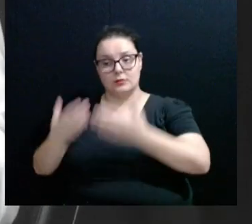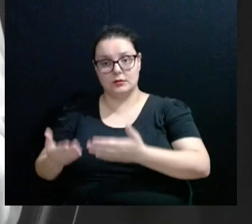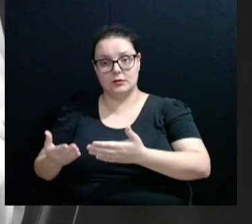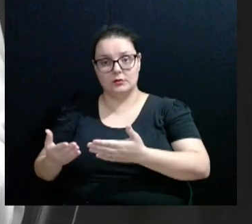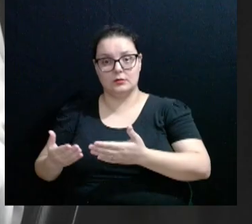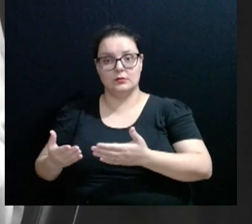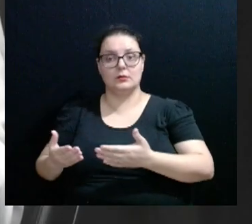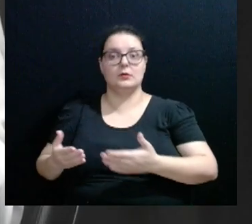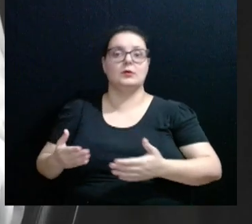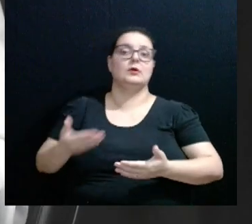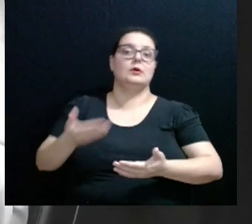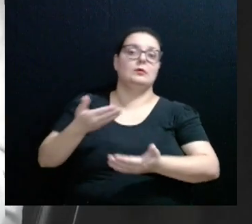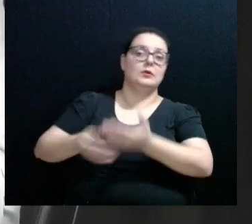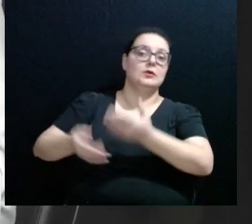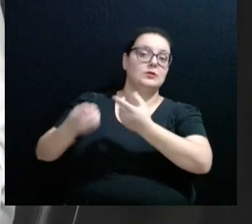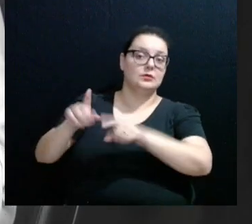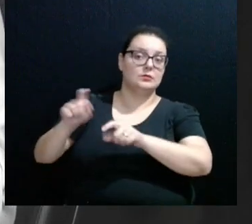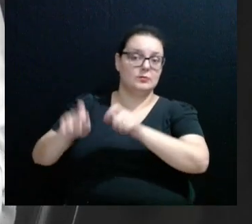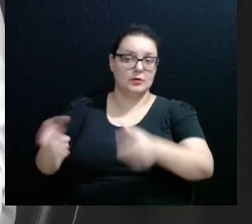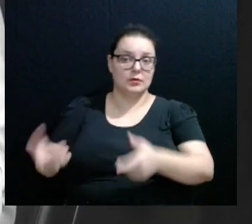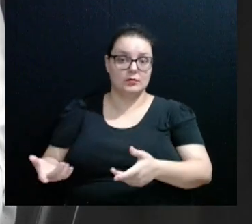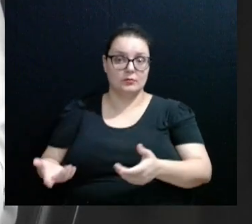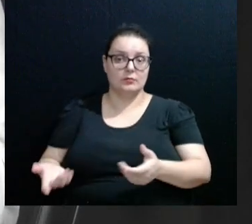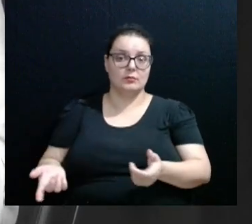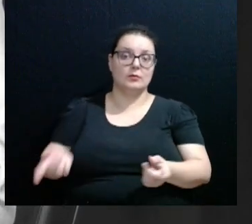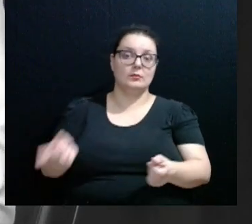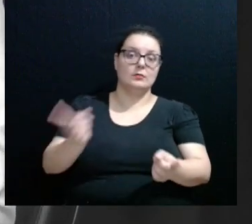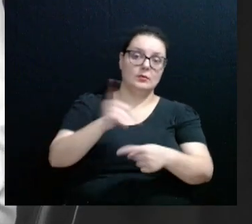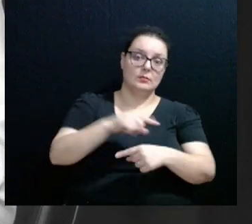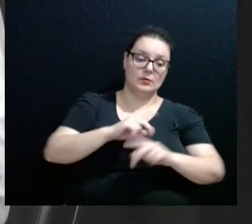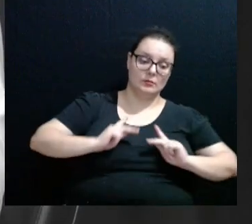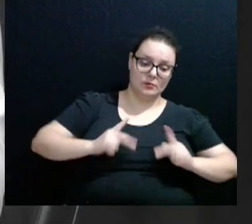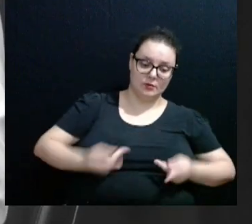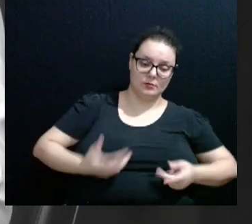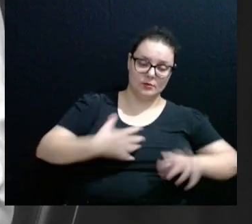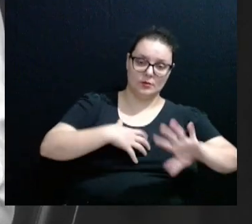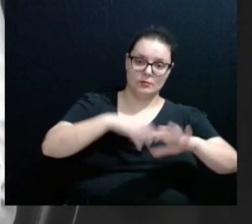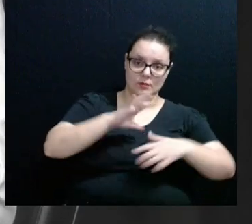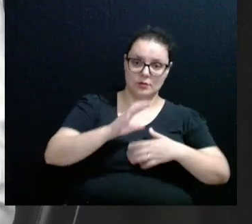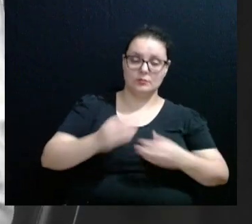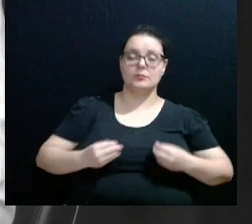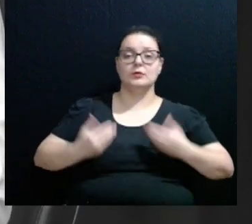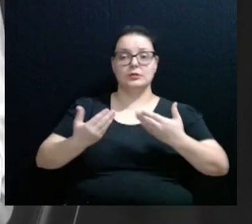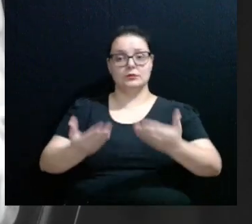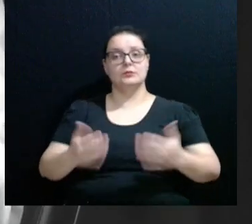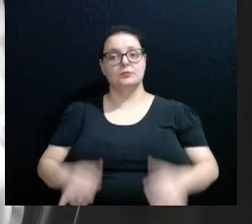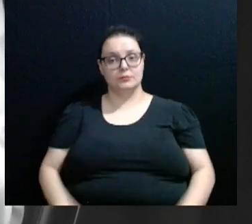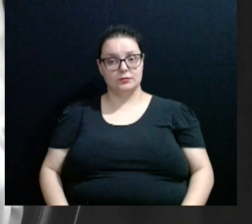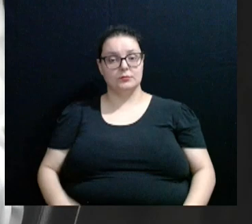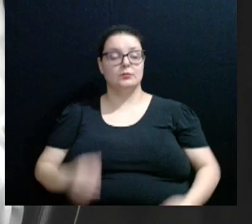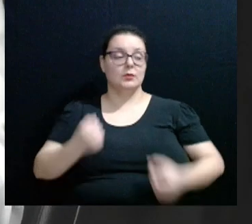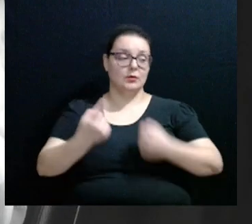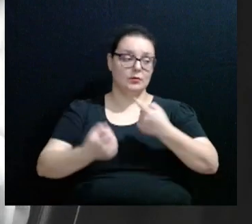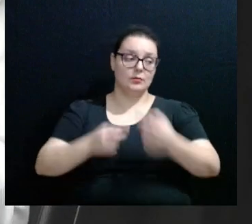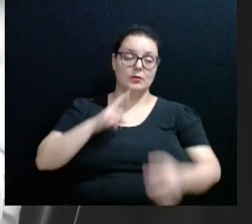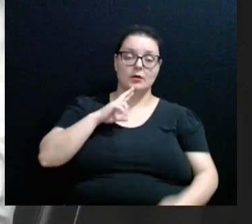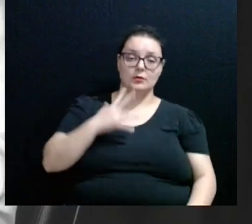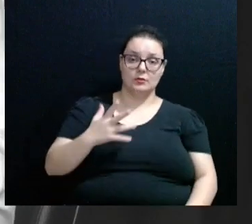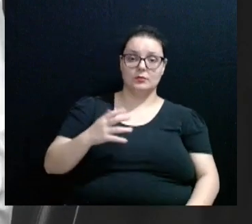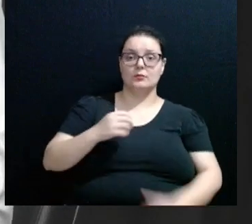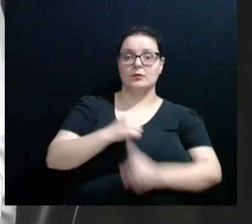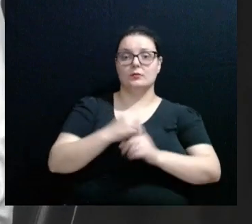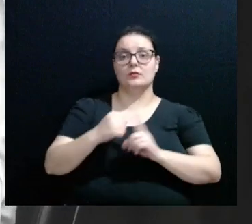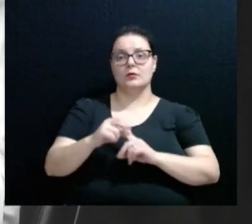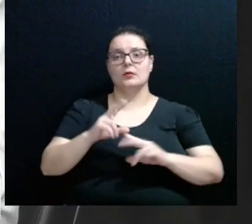tirava a dignidade das pessoas, por um trote humano, e um trote que trouxesse algum retorno para a sociedade. Poxa, a